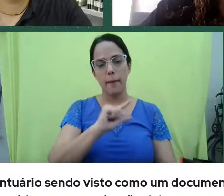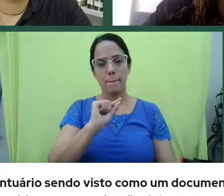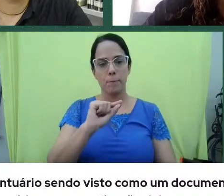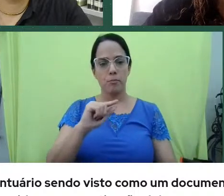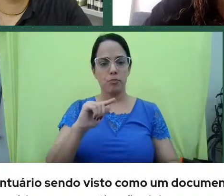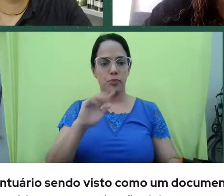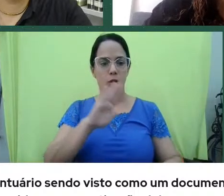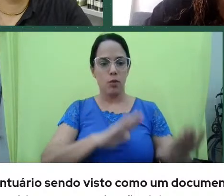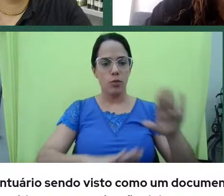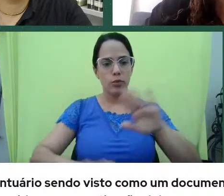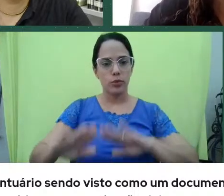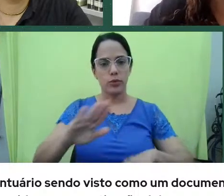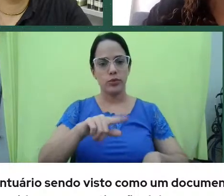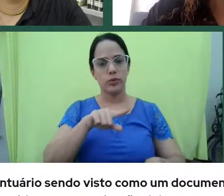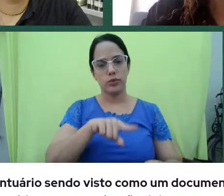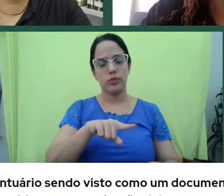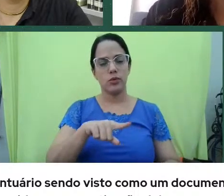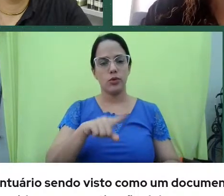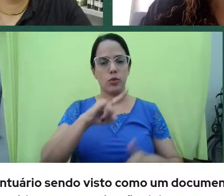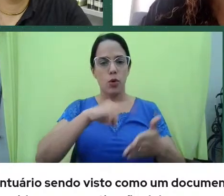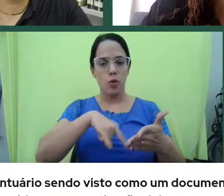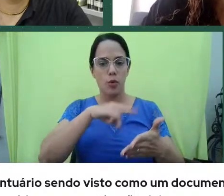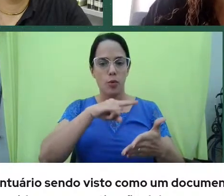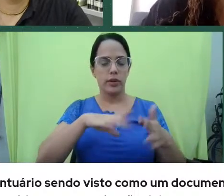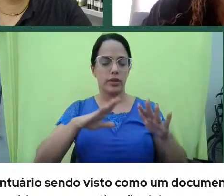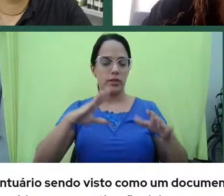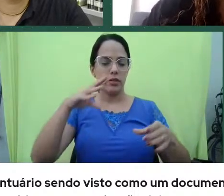da documentação clínica. Então,